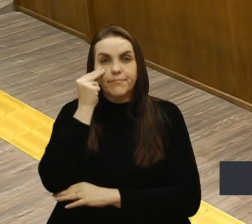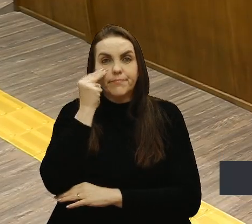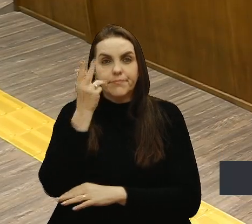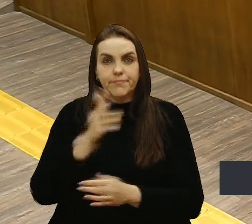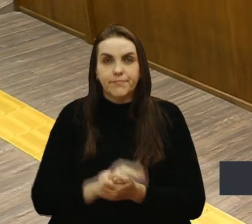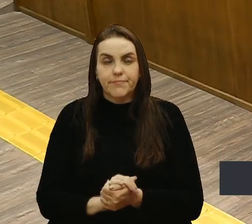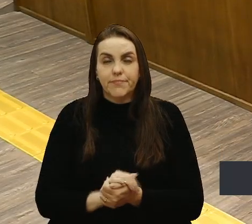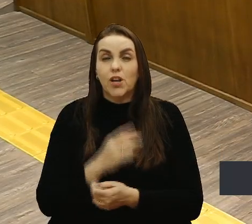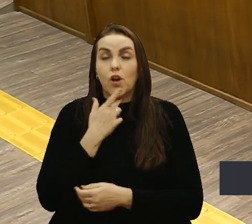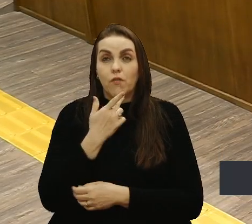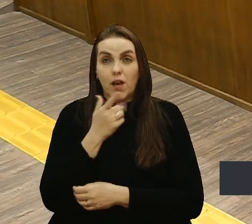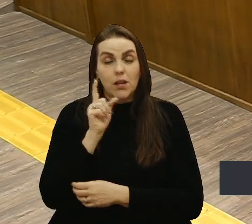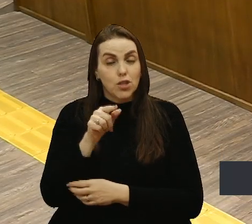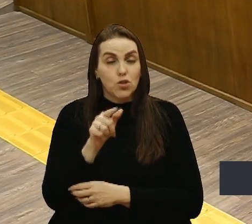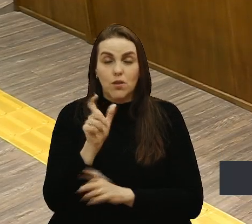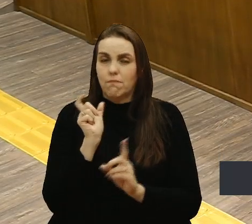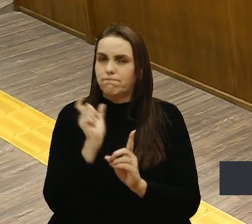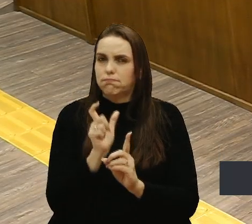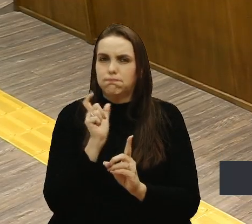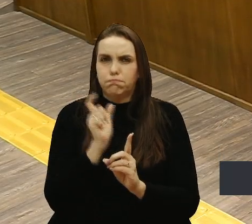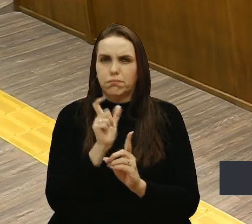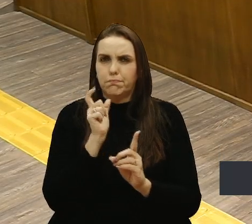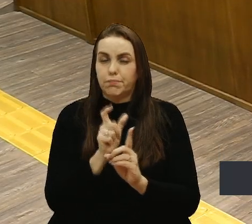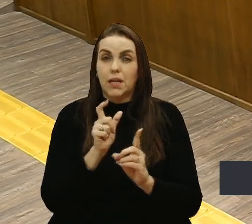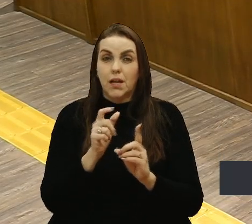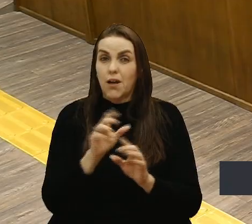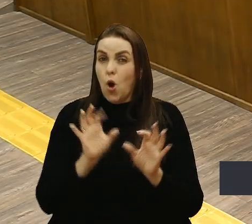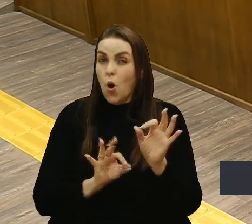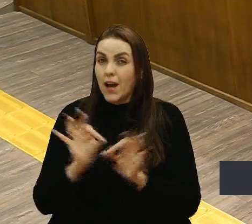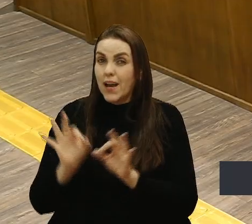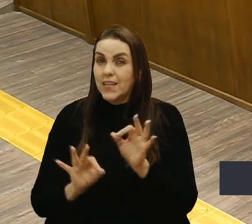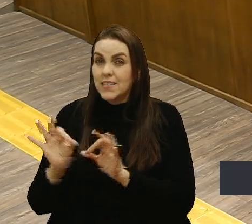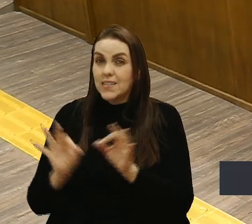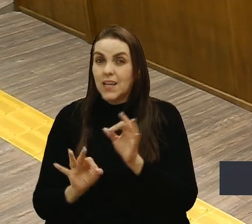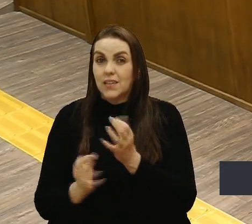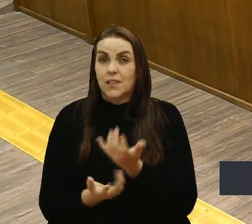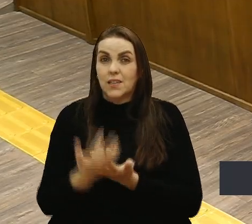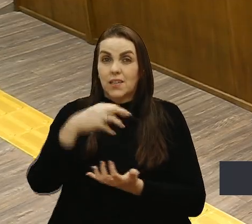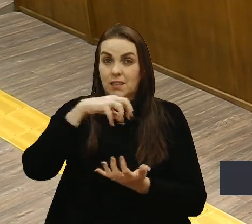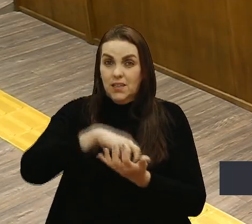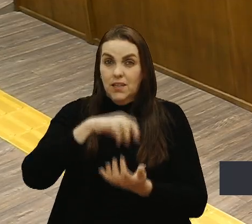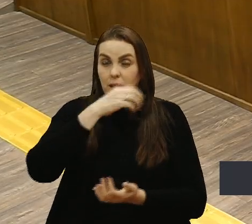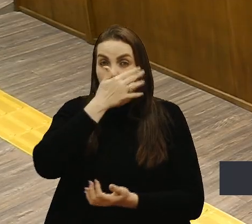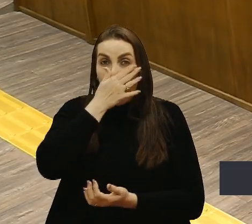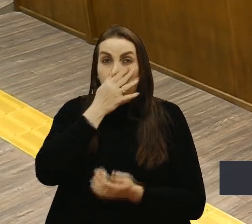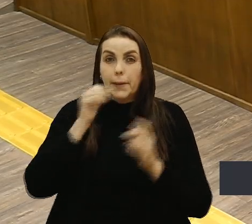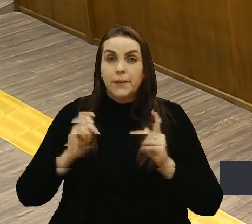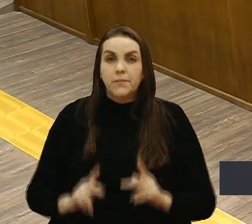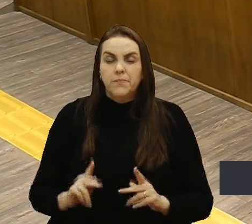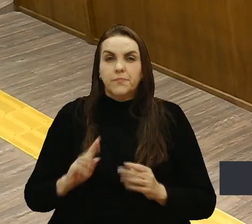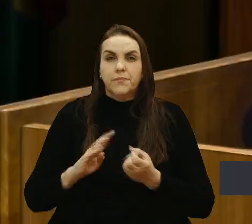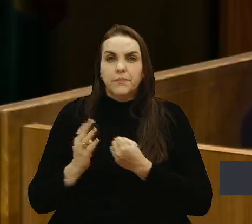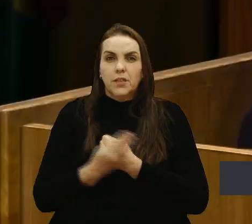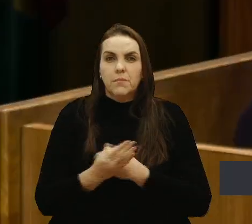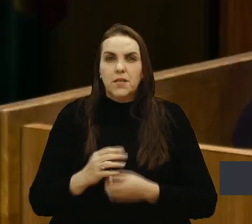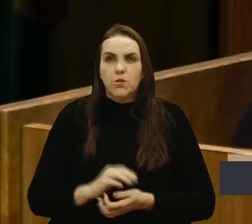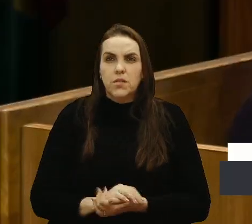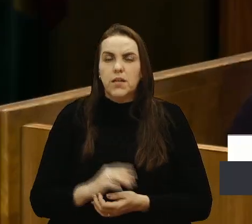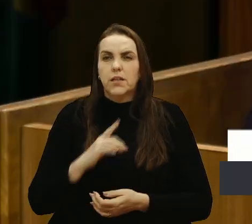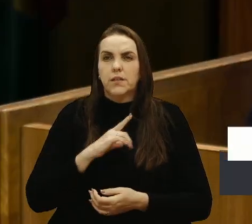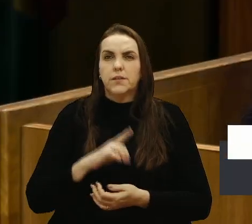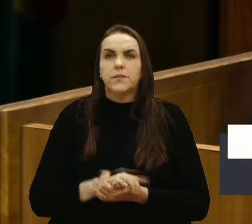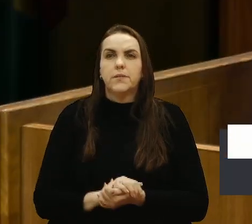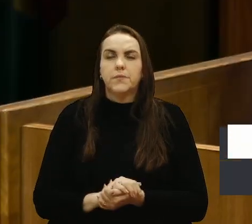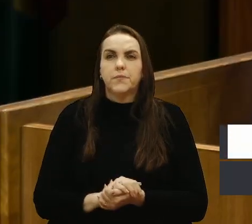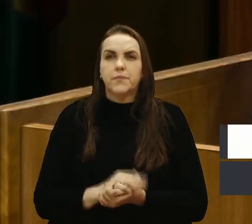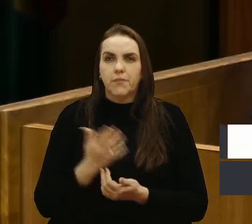isso é um ataque orquestrado à Codeca. Porque a gente lá da base, lá as pessoas dos bairros, elas vão reclamar do quê? Elas não